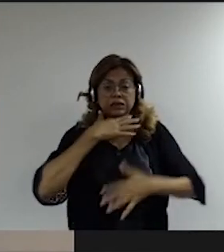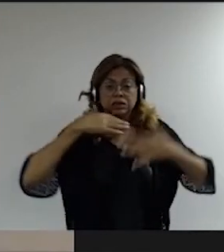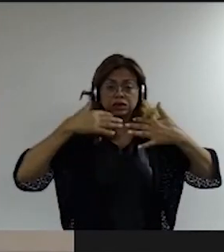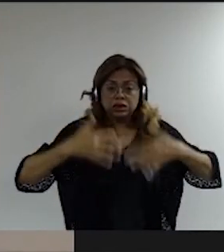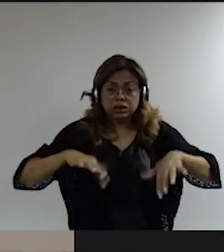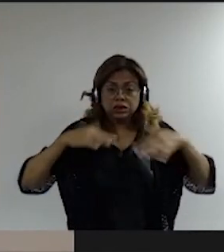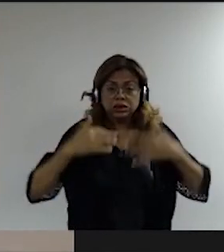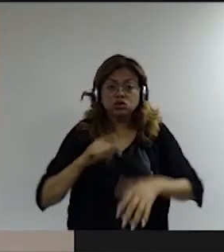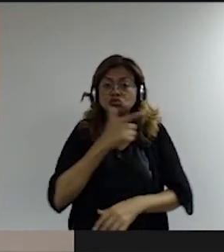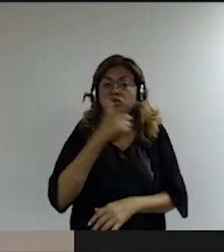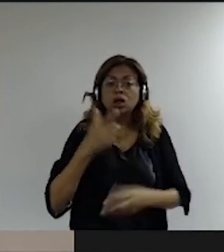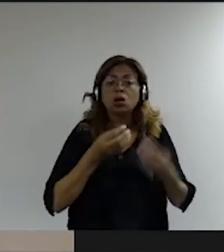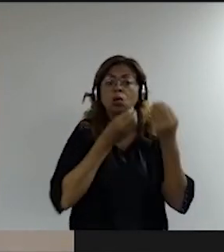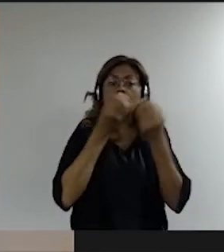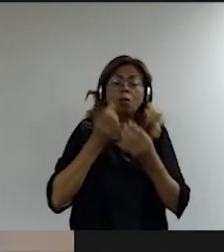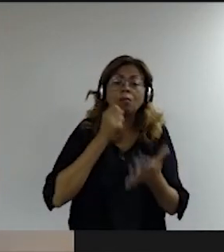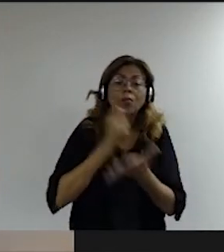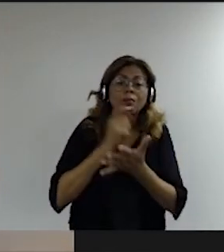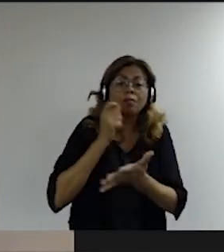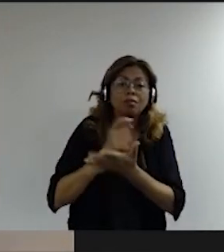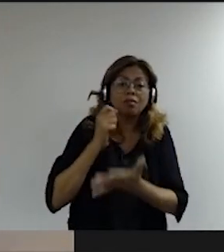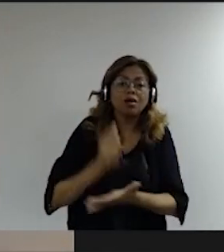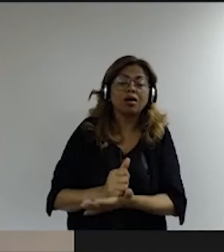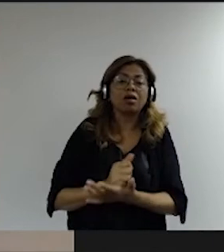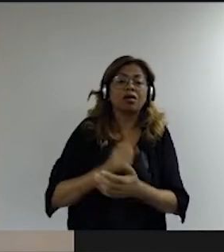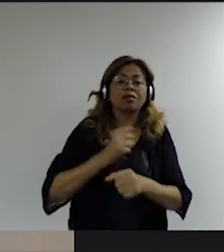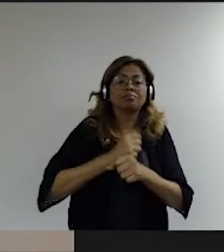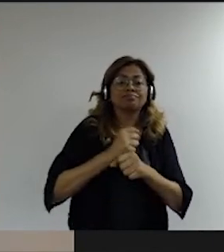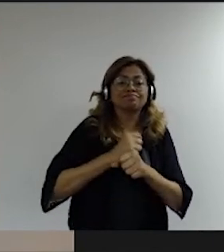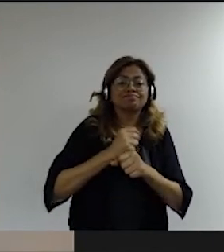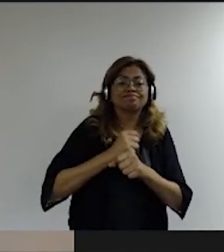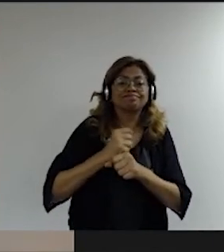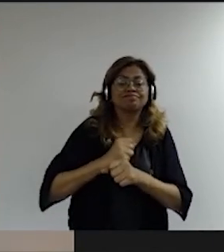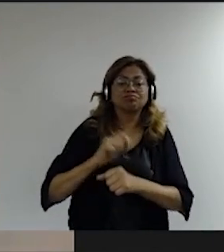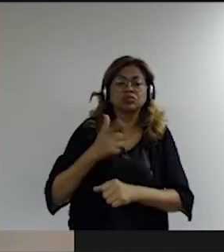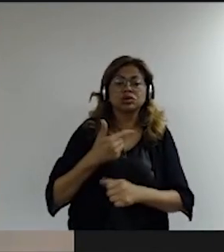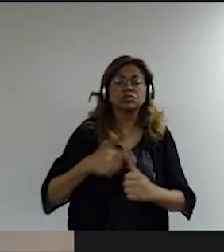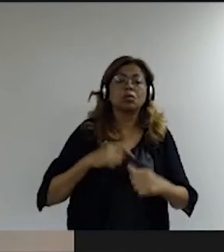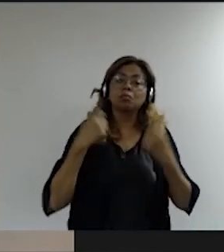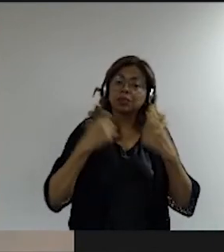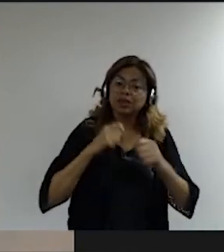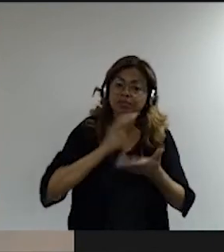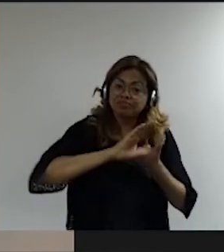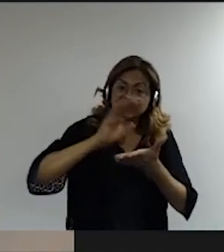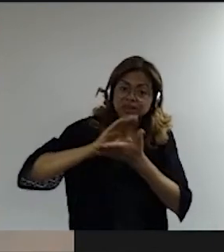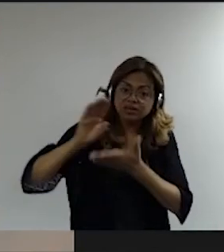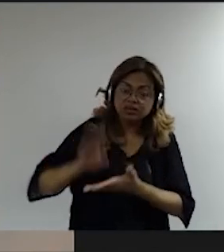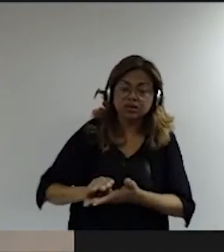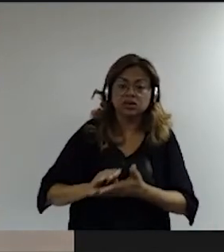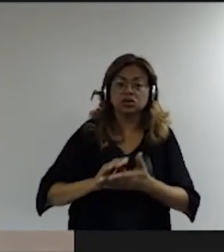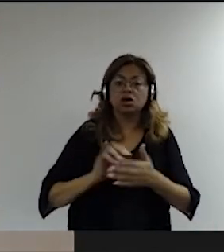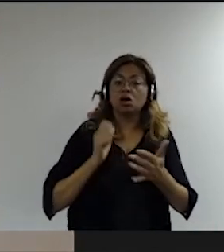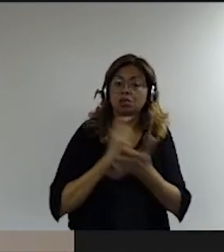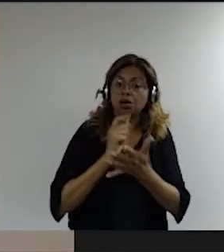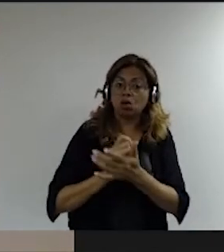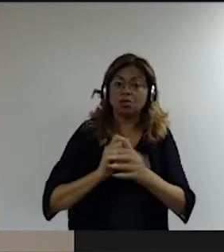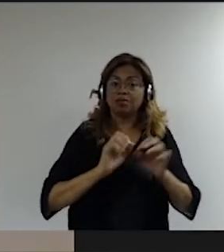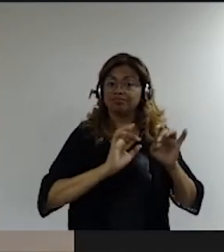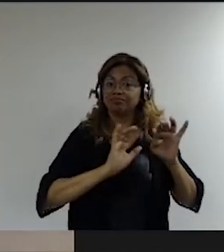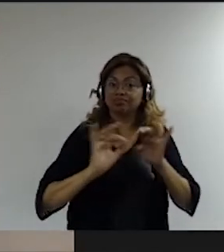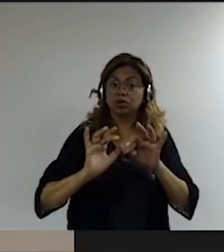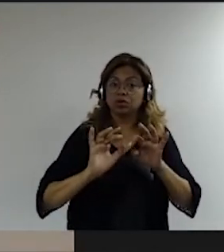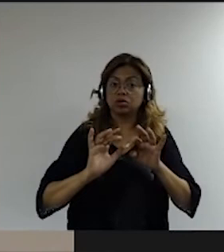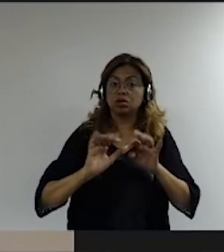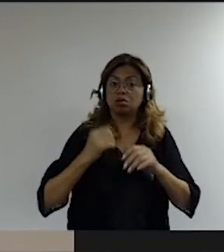de pagar anuidade, nós vamos ter que investir fortemente em computadores, isso com o dólar a